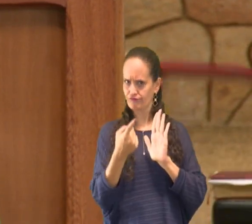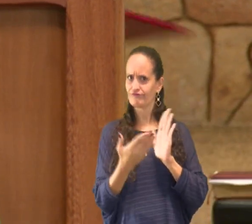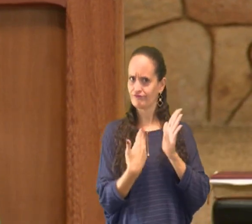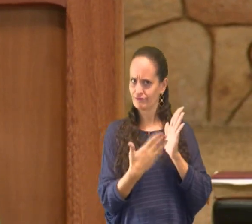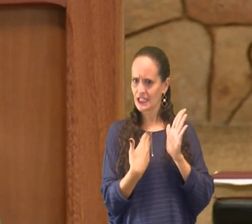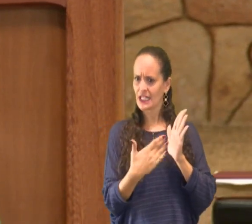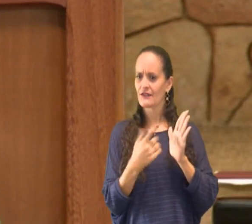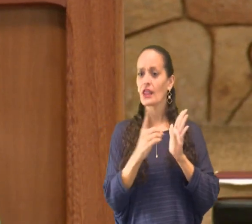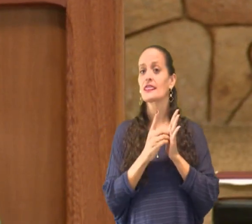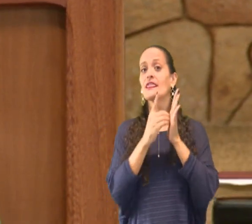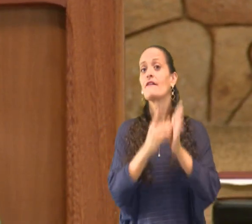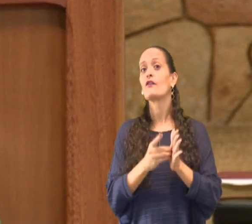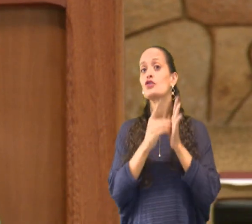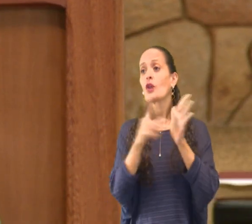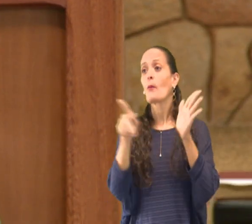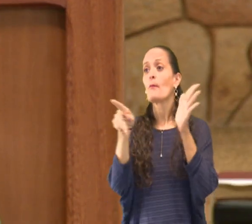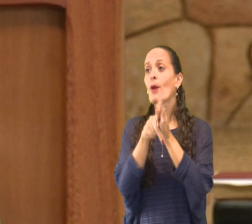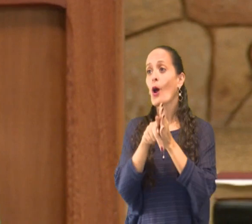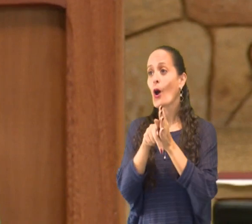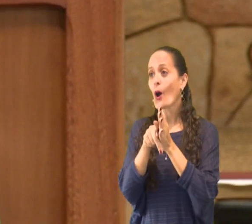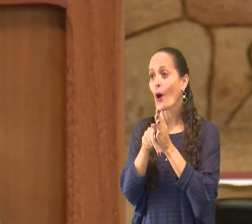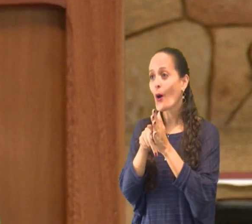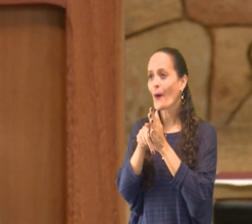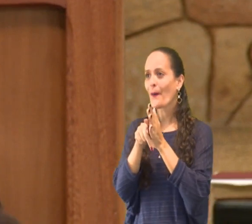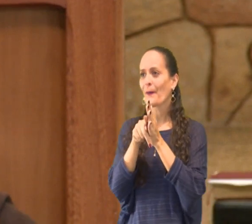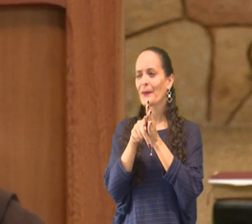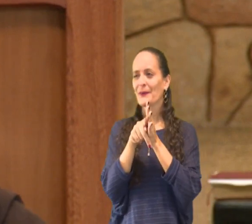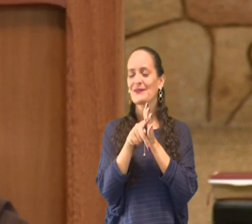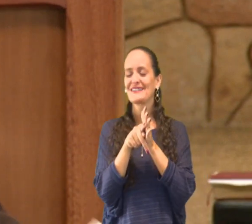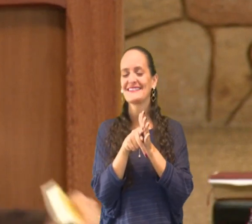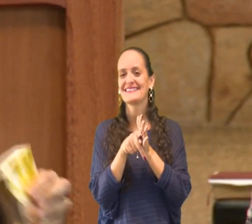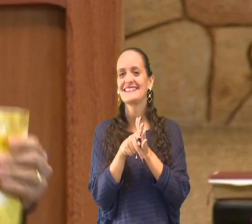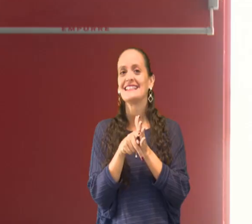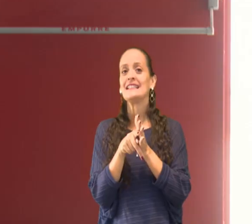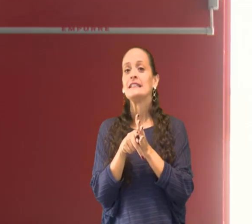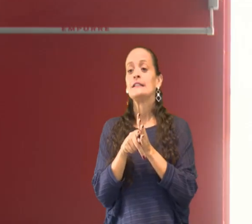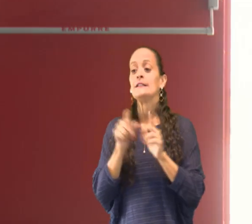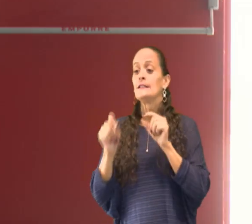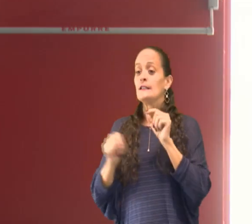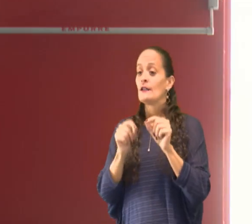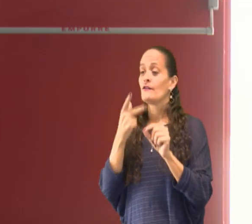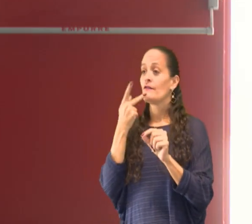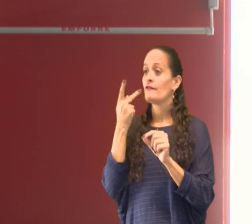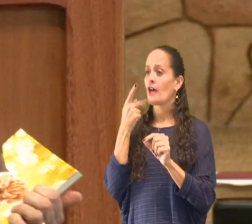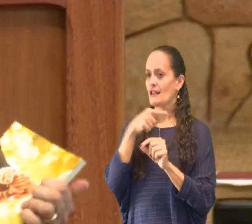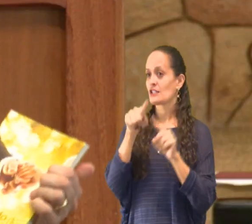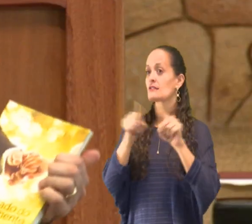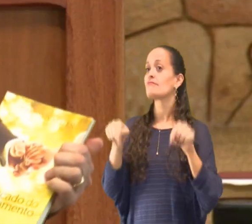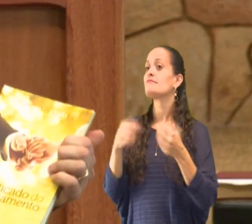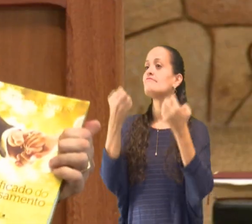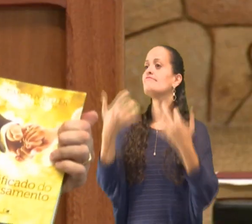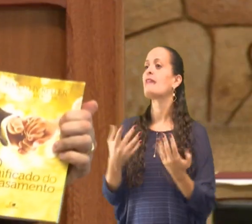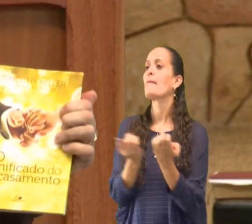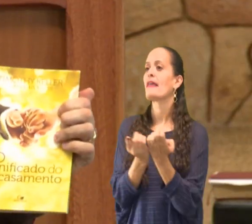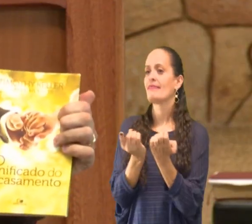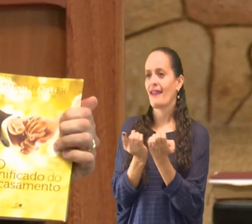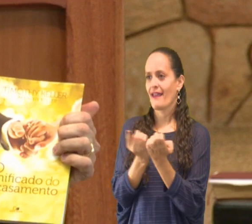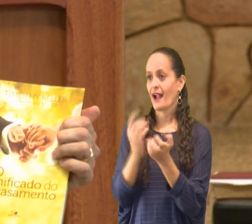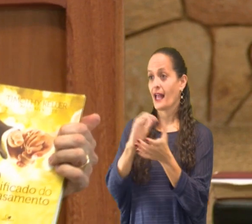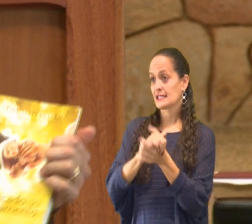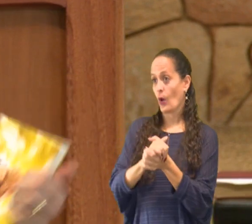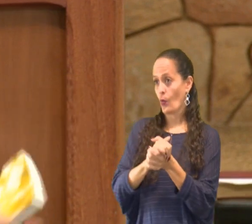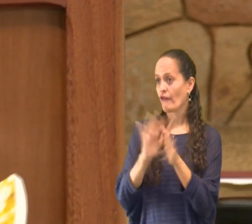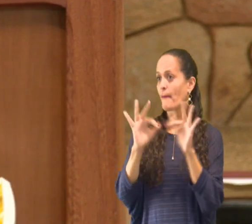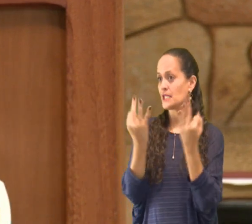é um devocionário a partir deste outro livro, que contém o significado do